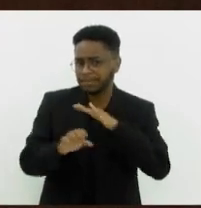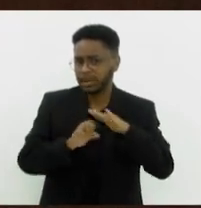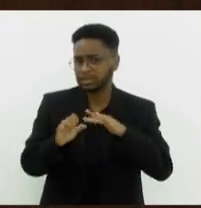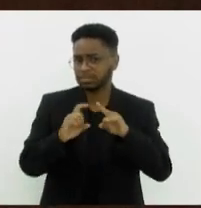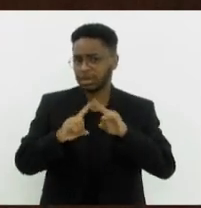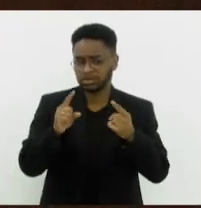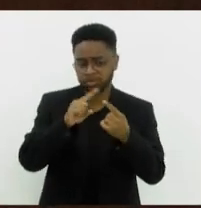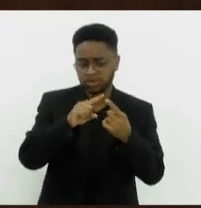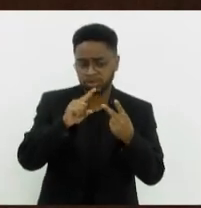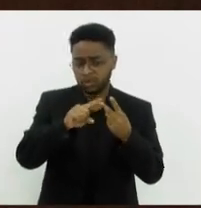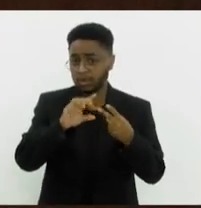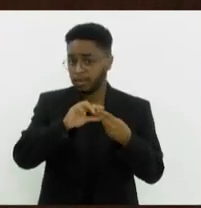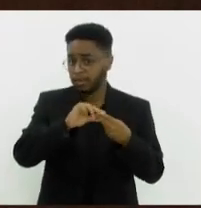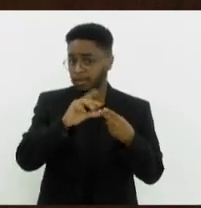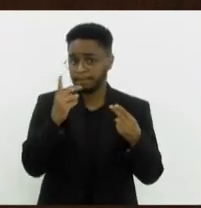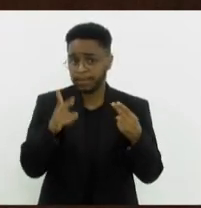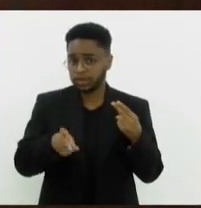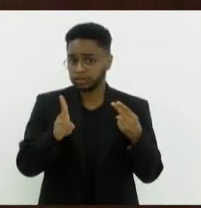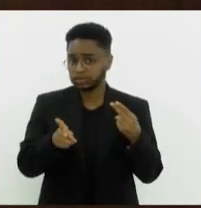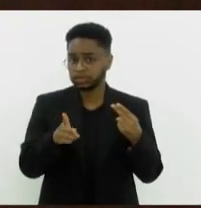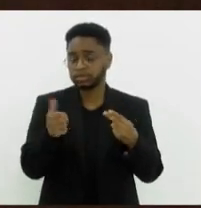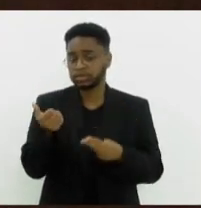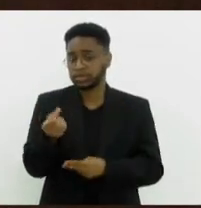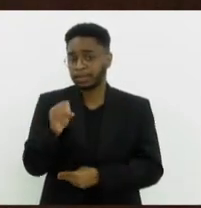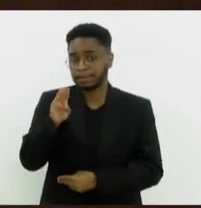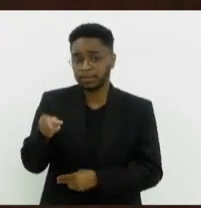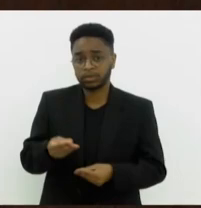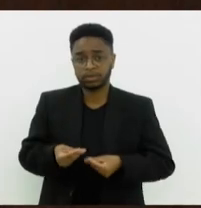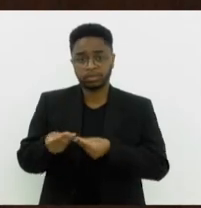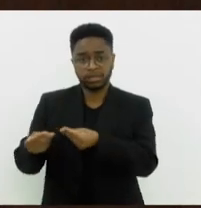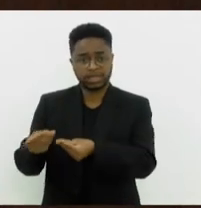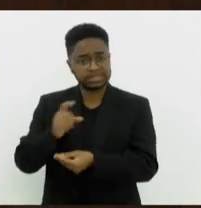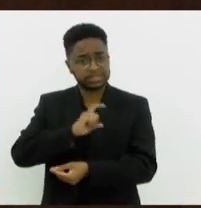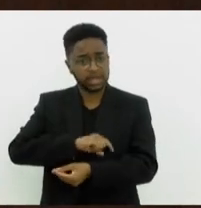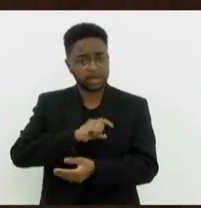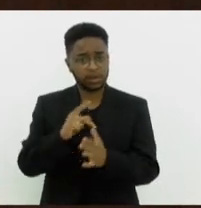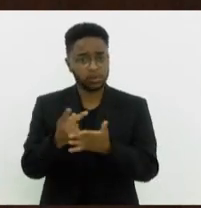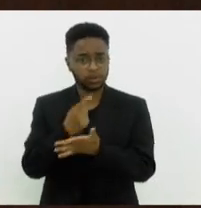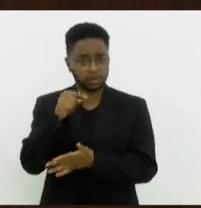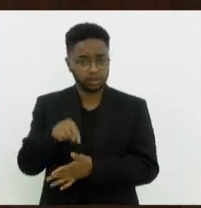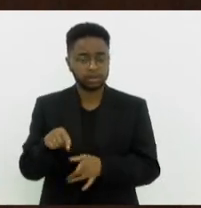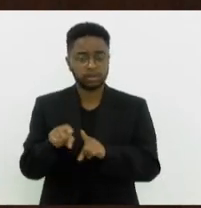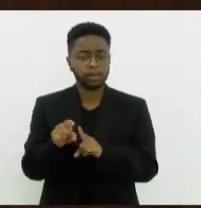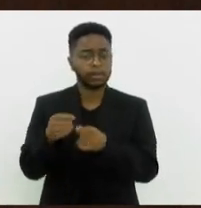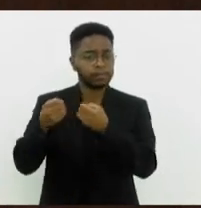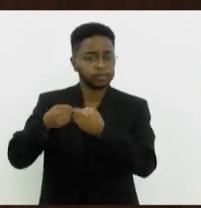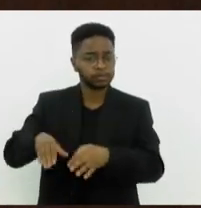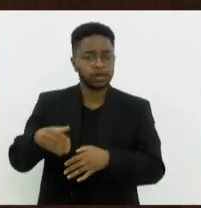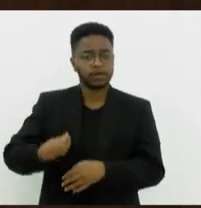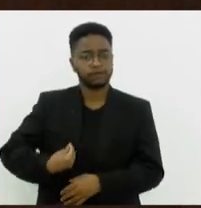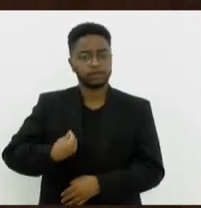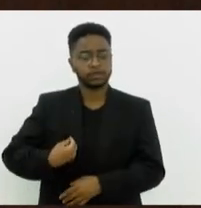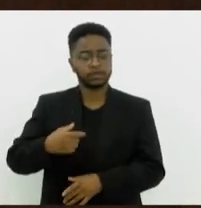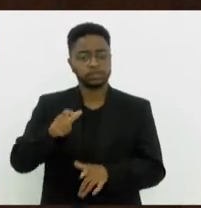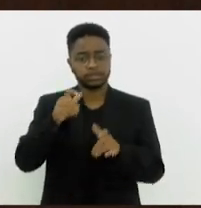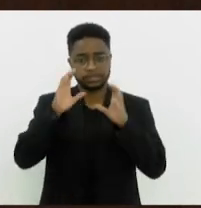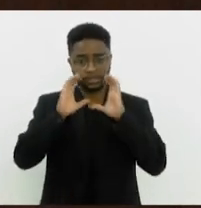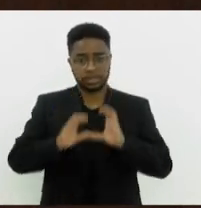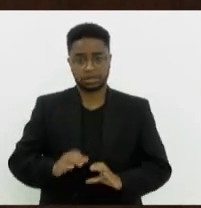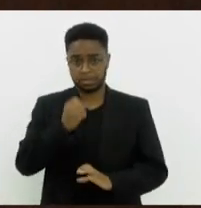Estado, 16 milhões de reais para a máfia do reboque atormentar a vida do cidadão de bem, e nós sabemos que o Detro não